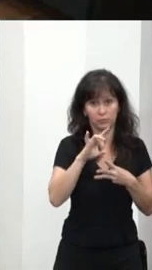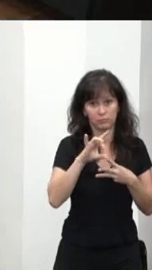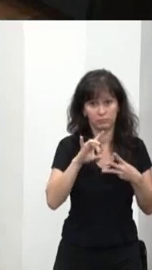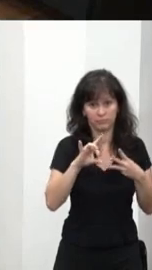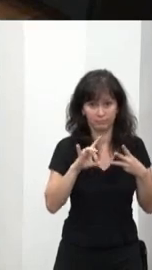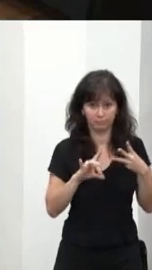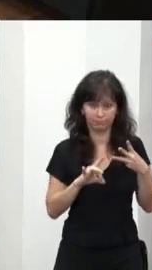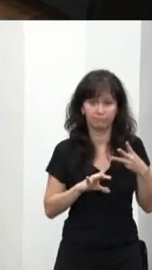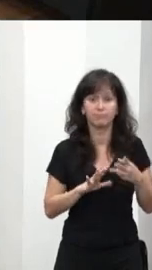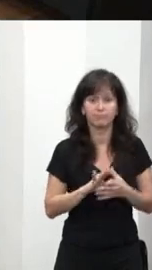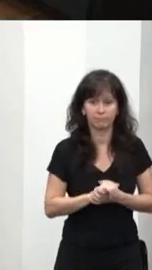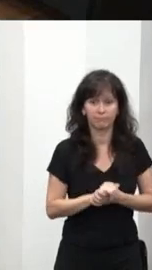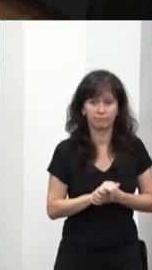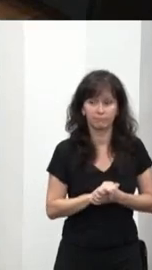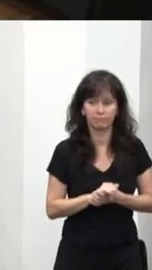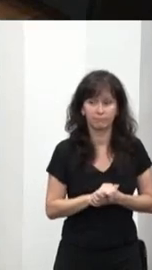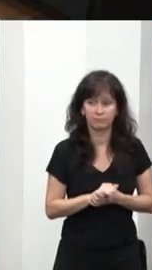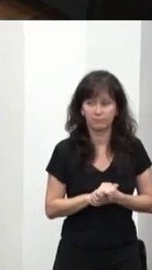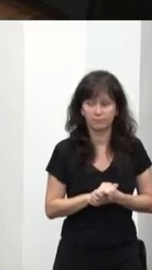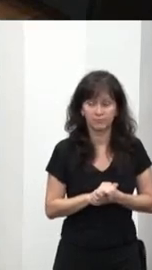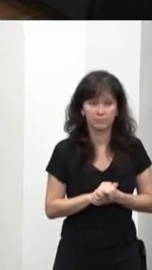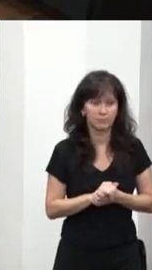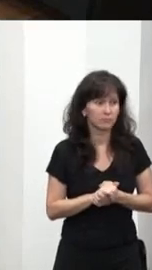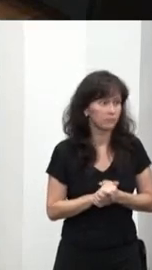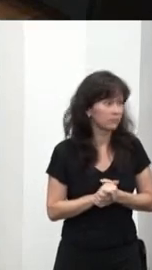colaborações para o debate